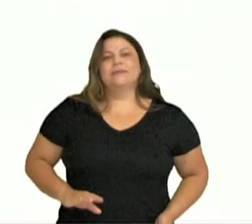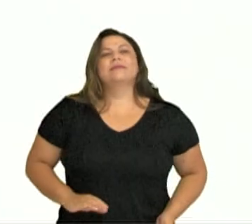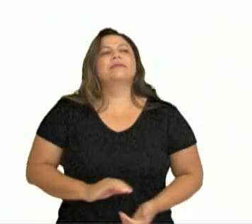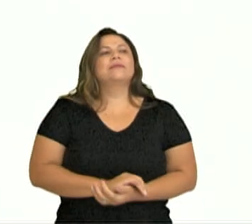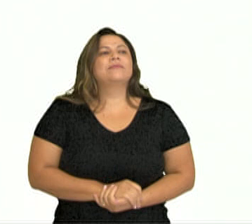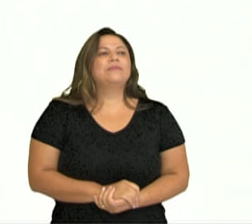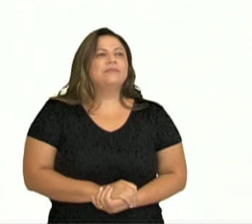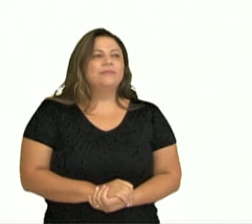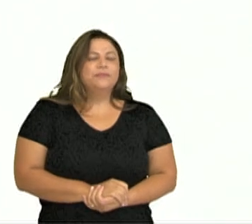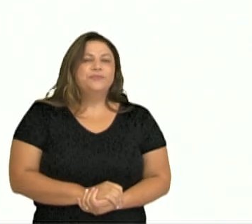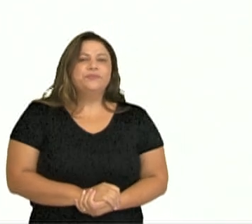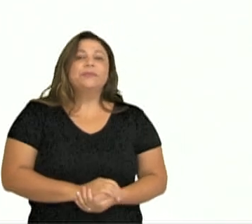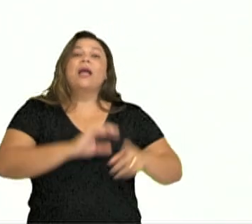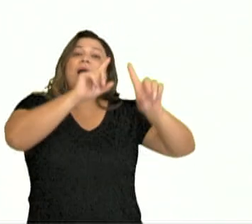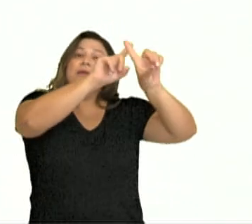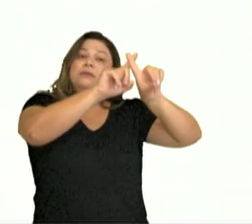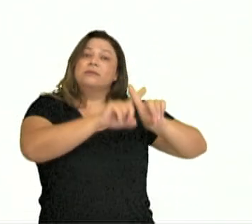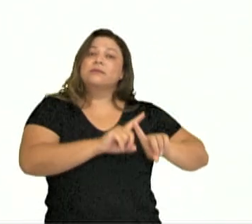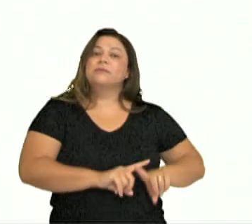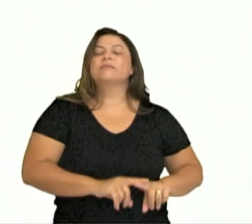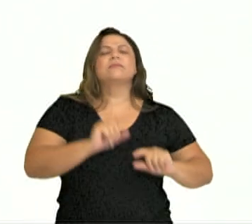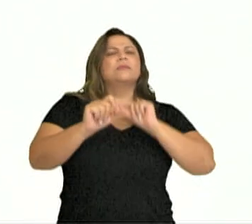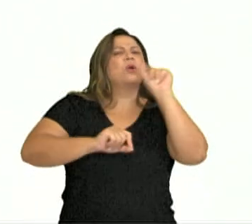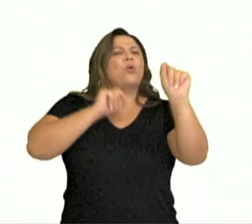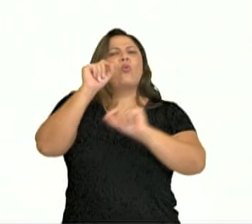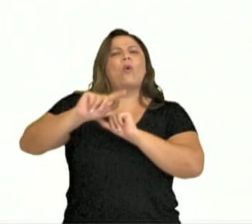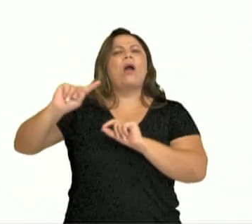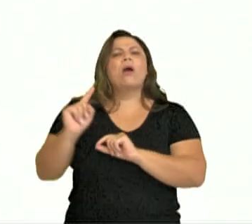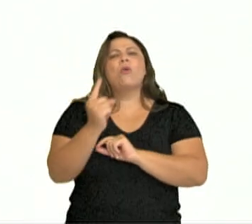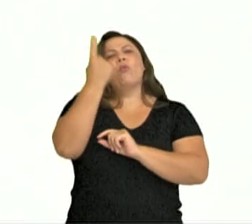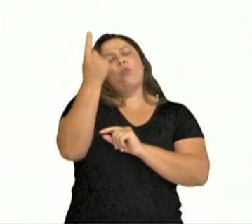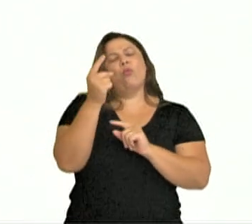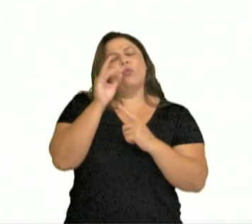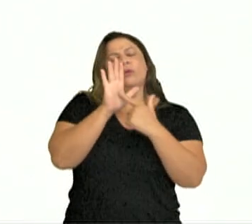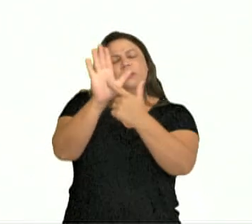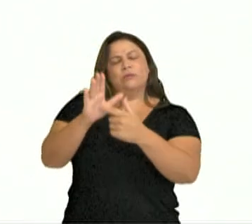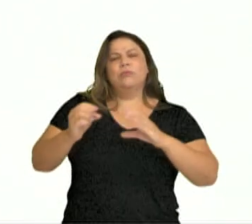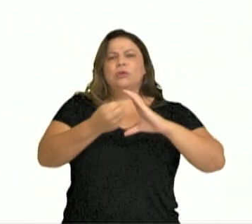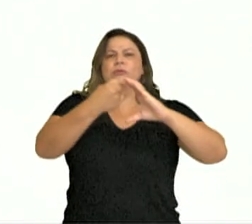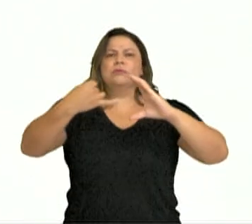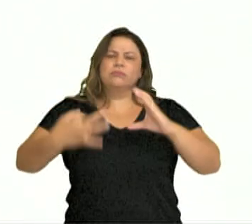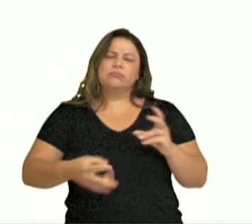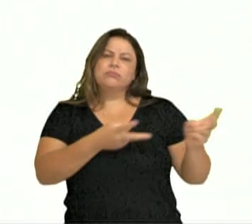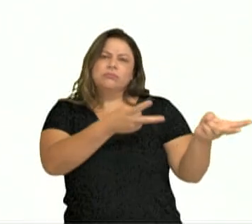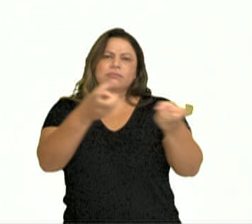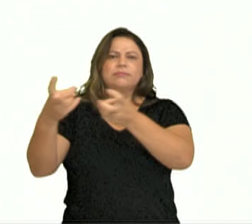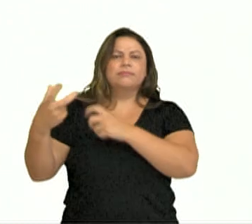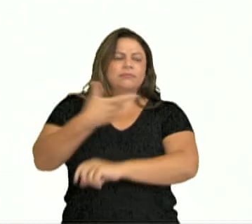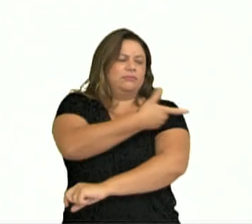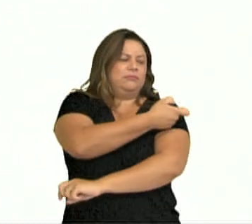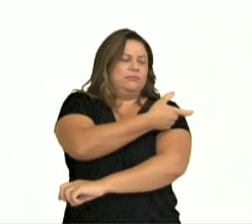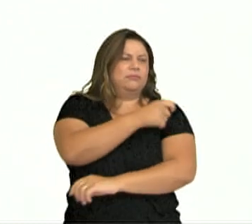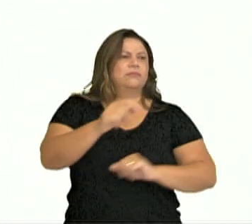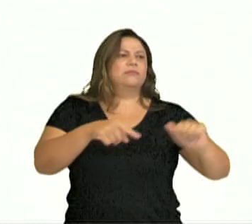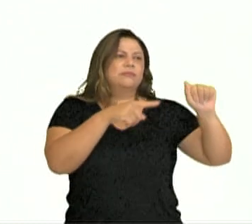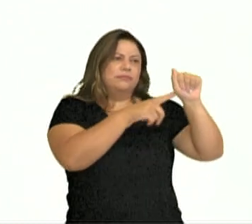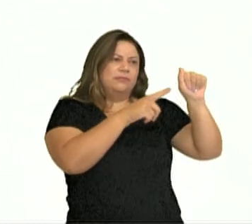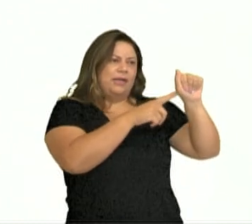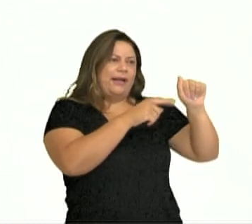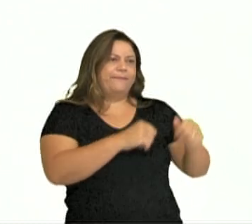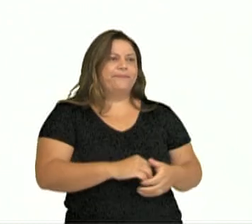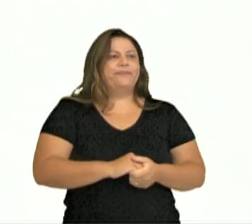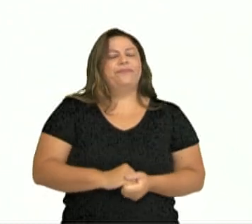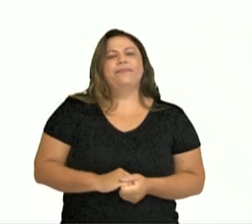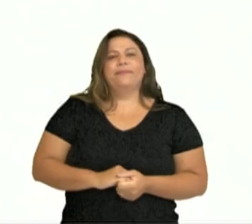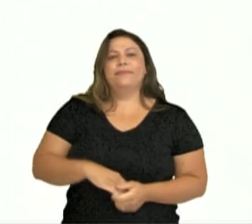só. Das alternativas abaixo, qual a única que apresenta características observadas na vacina? Letra A,